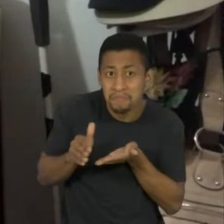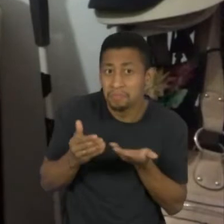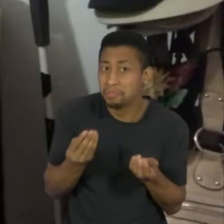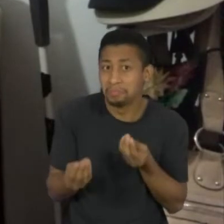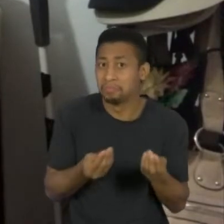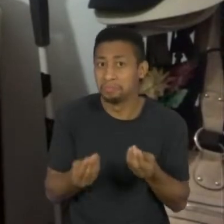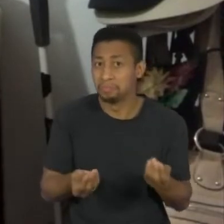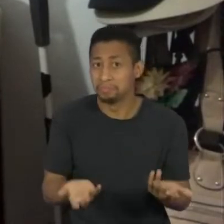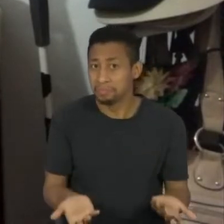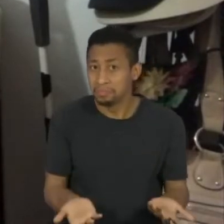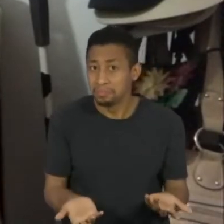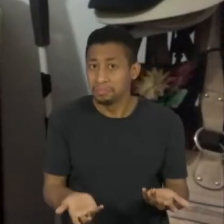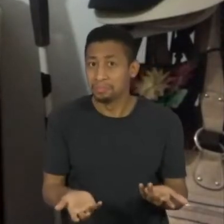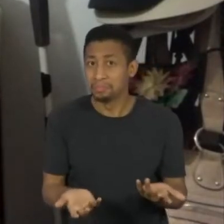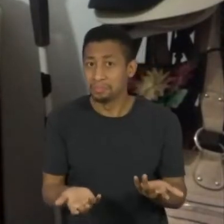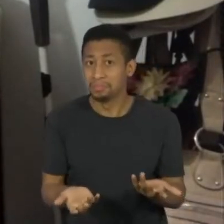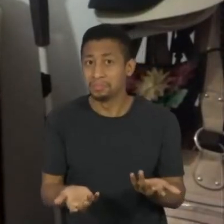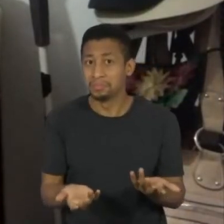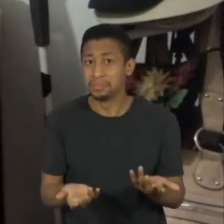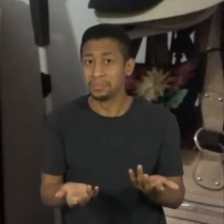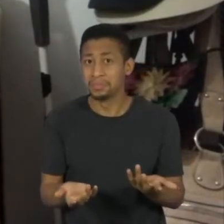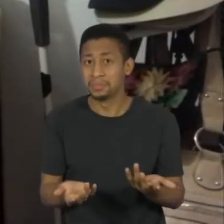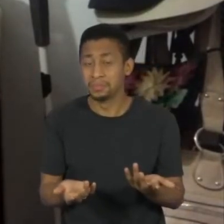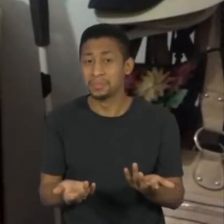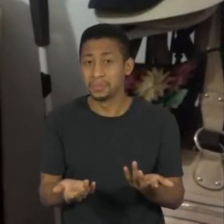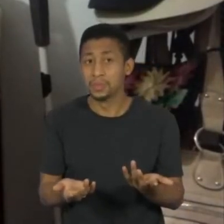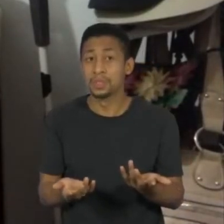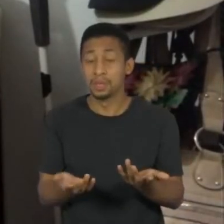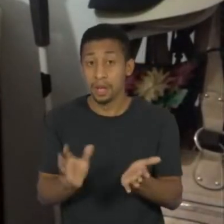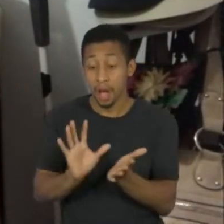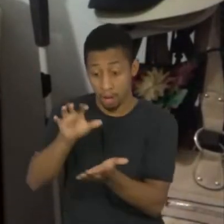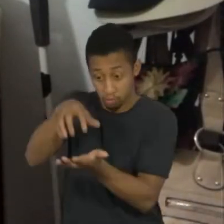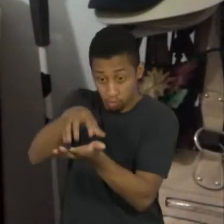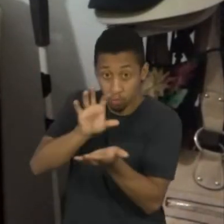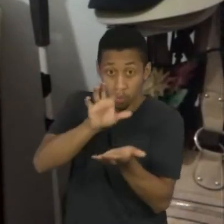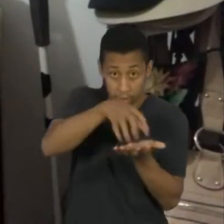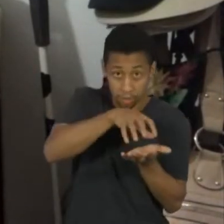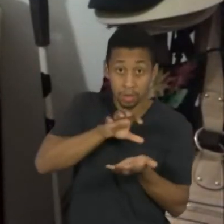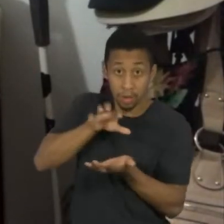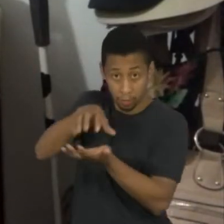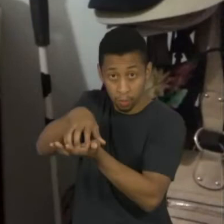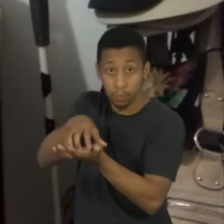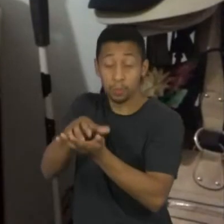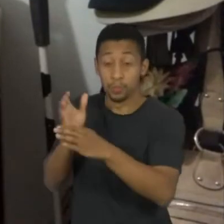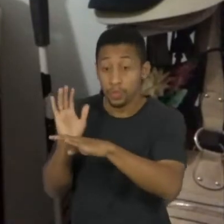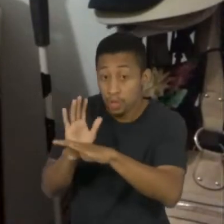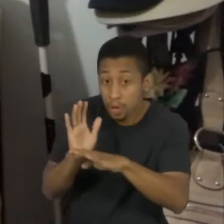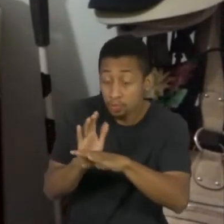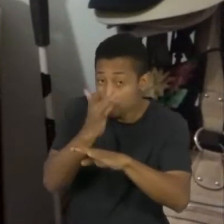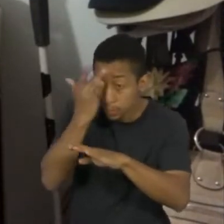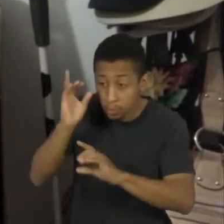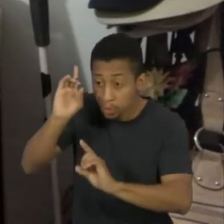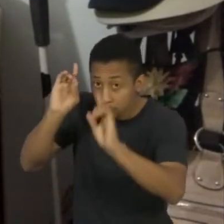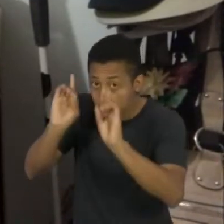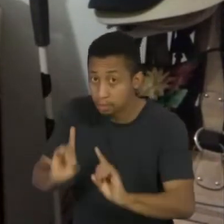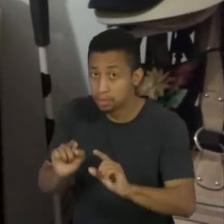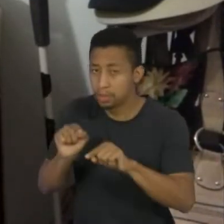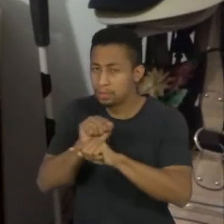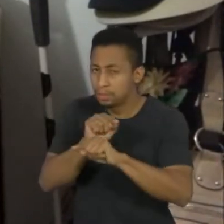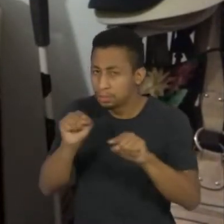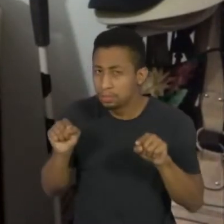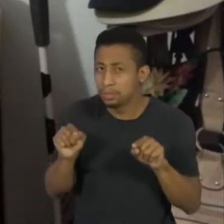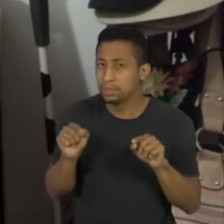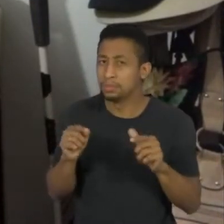a gente colocar as instituições que atendem as pessoas com deficiência talvez na frente disso não seria uma